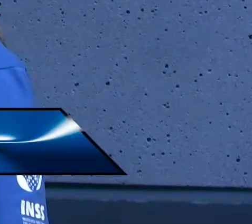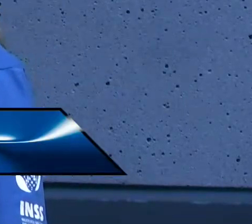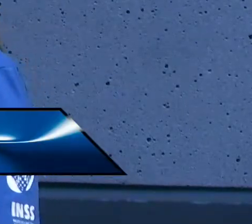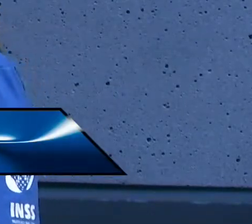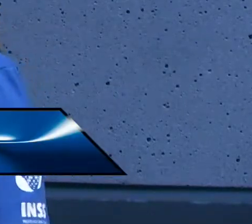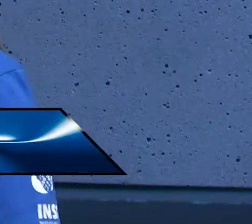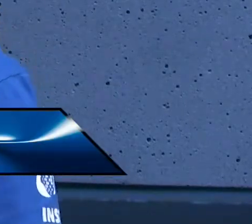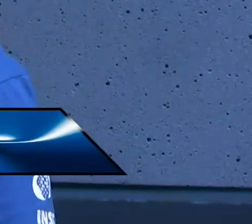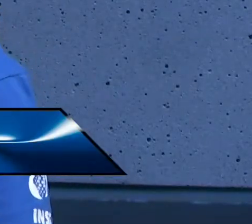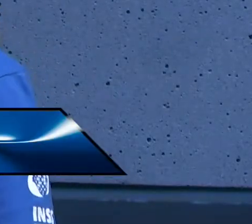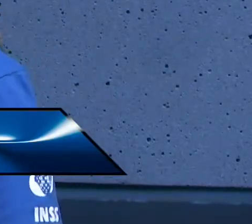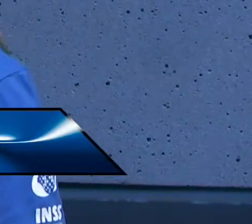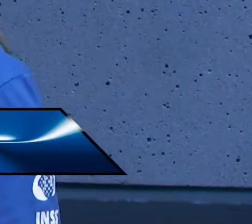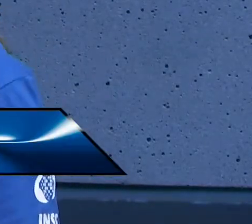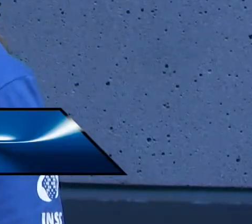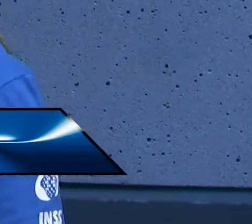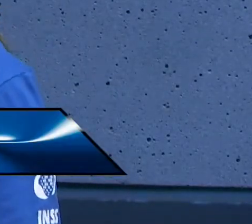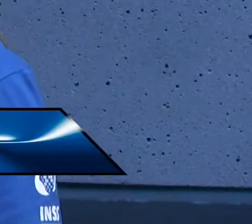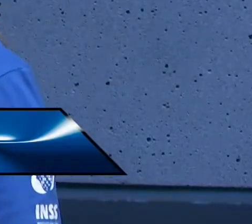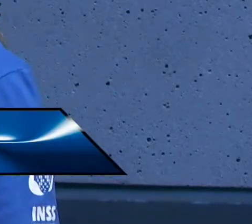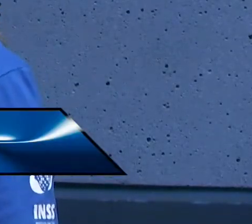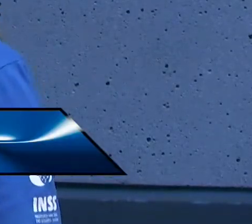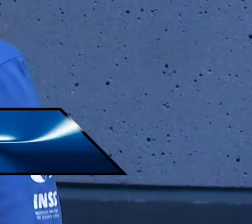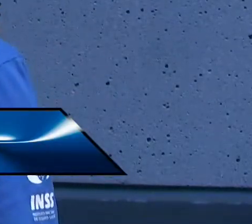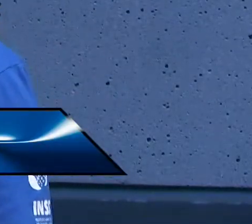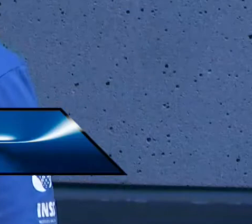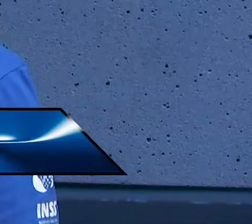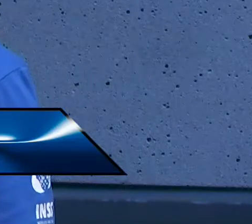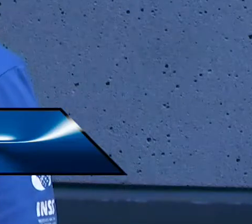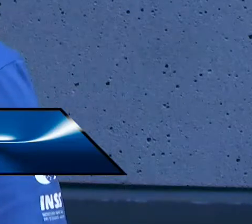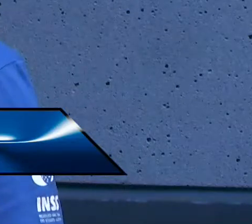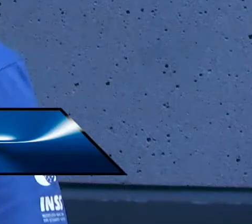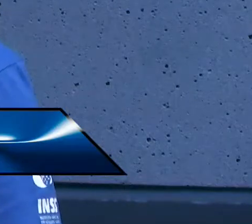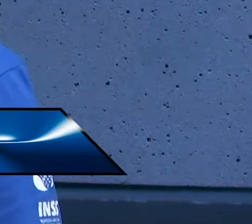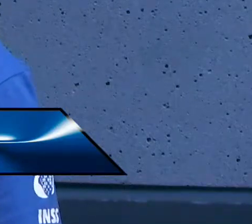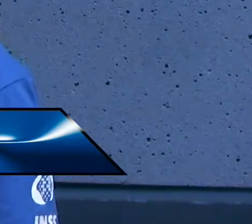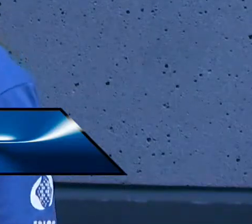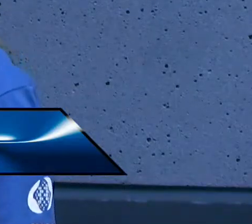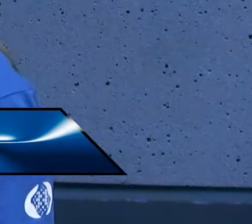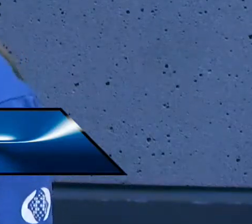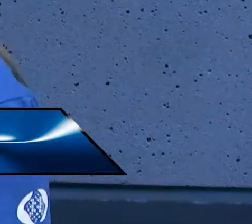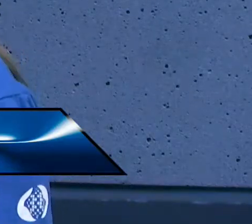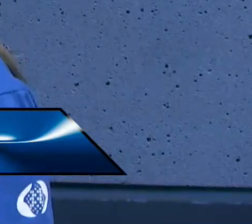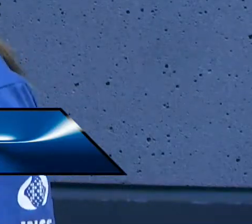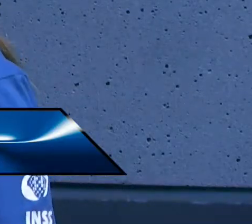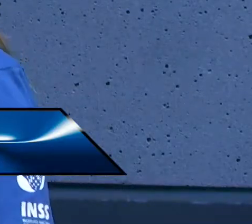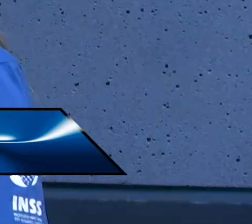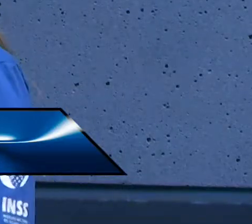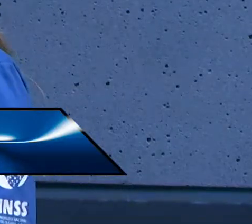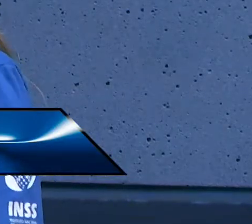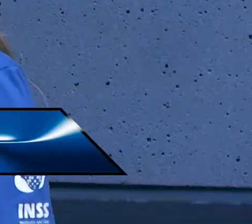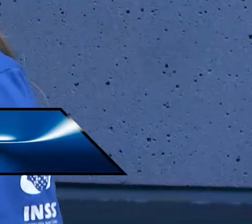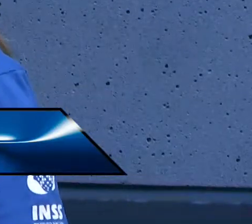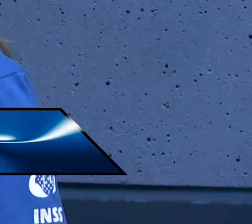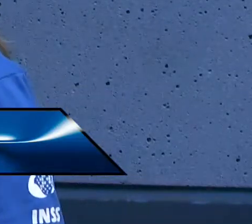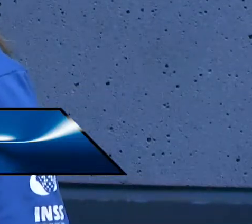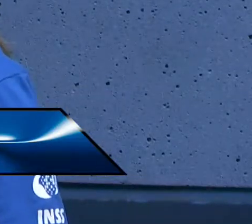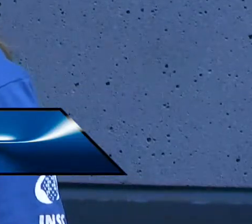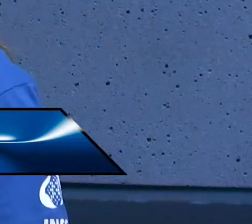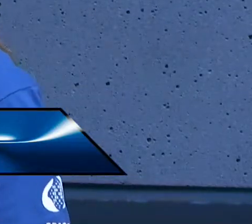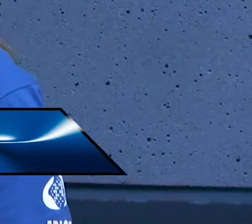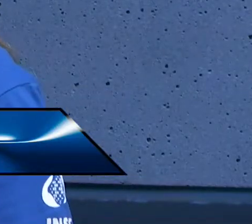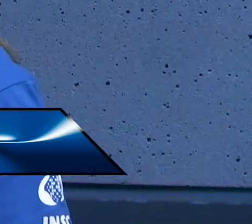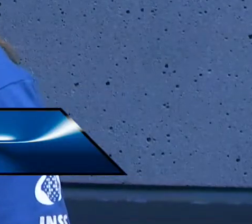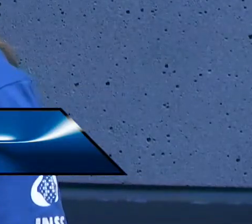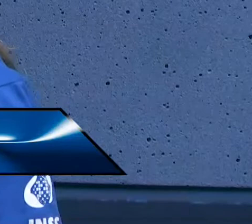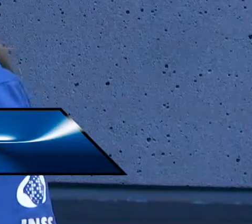INSS funcionando, cada vez mais com novos serviços sendo disponibilizados a cada mês. E é o nosso ambiente virtual